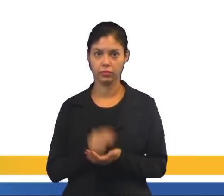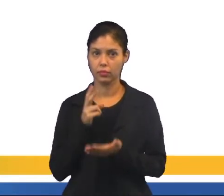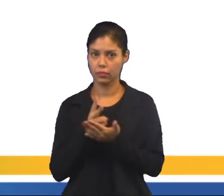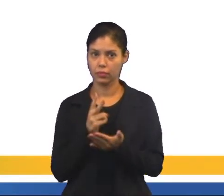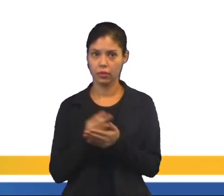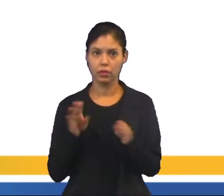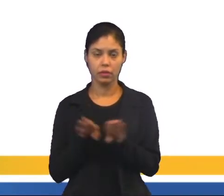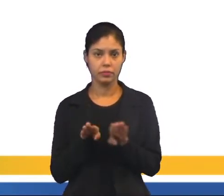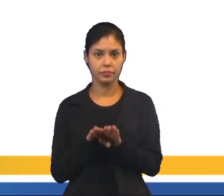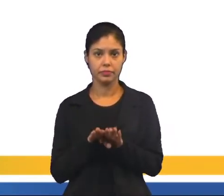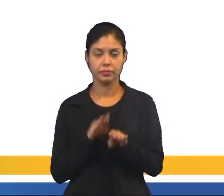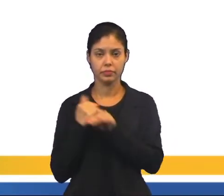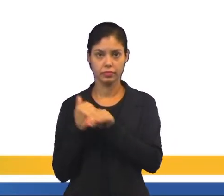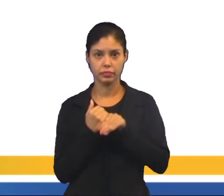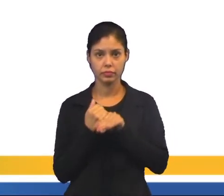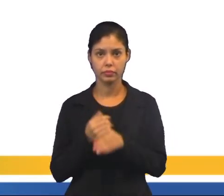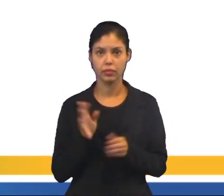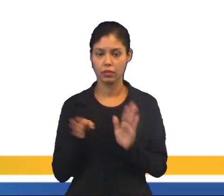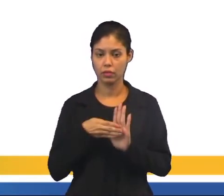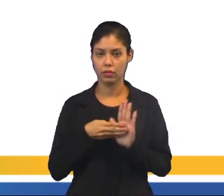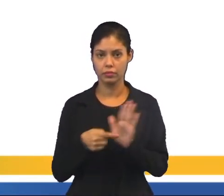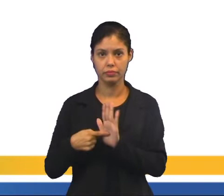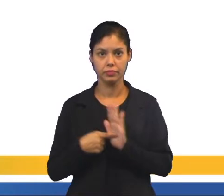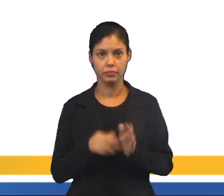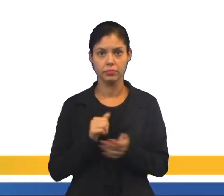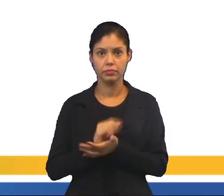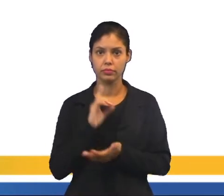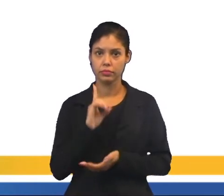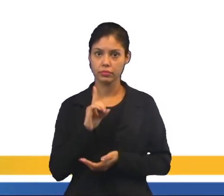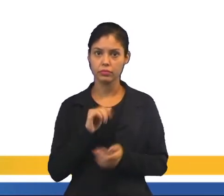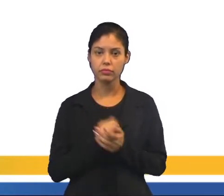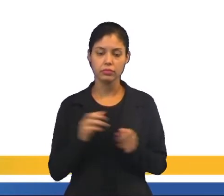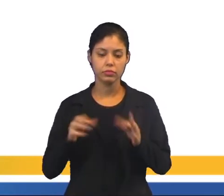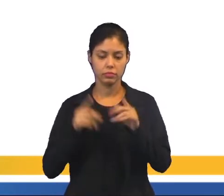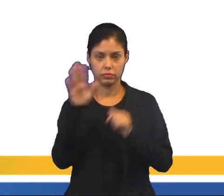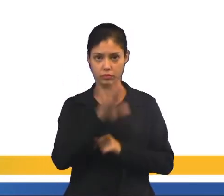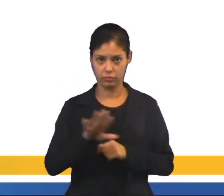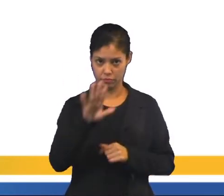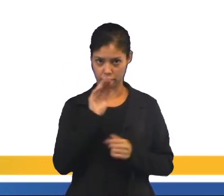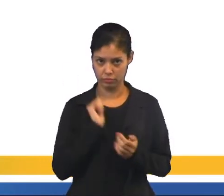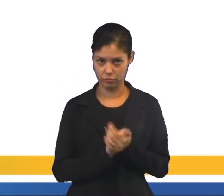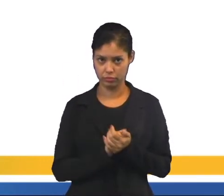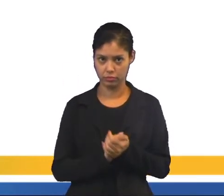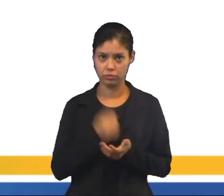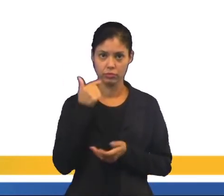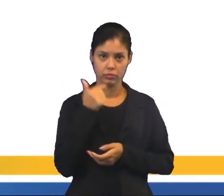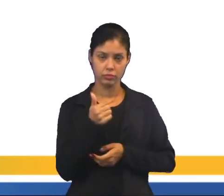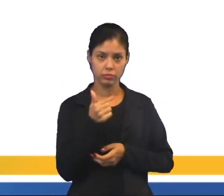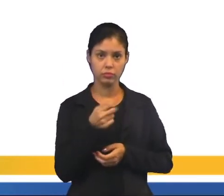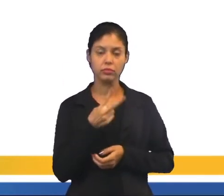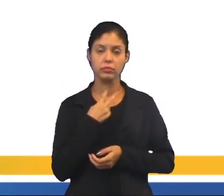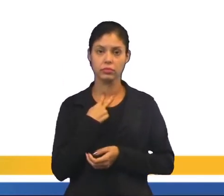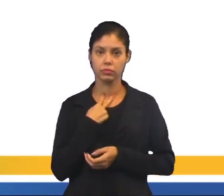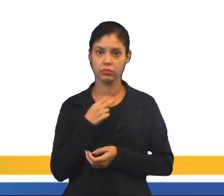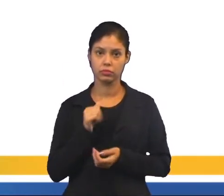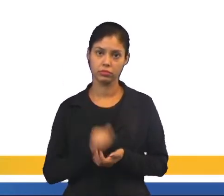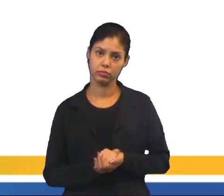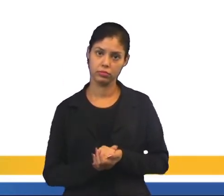mesma proporção. Agora, nós percebemos na D que está tudo na mesma proporção. Tinha 2,